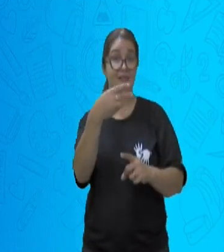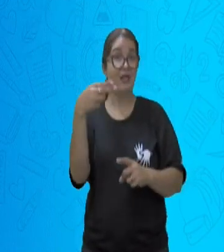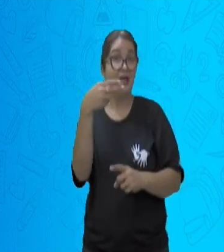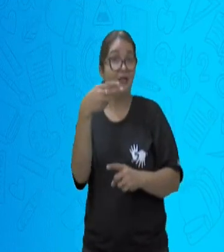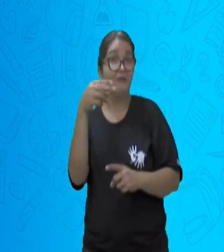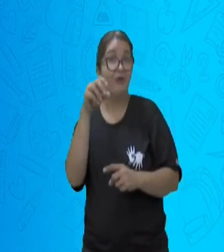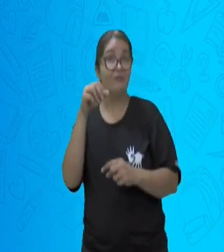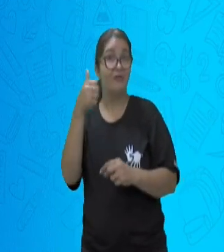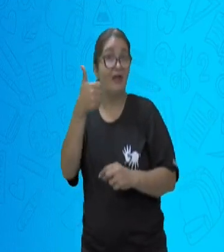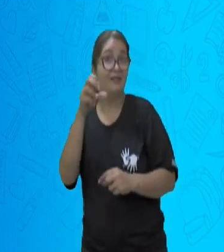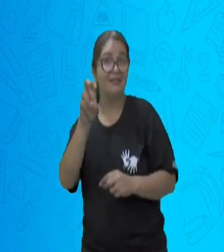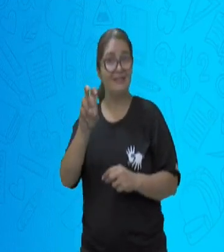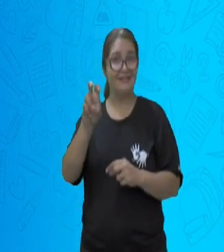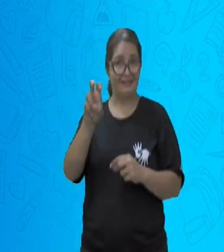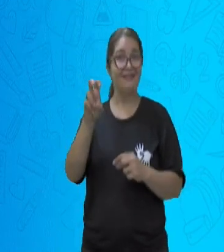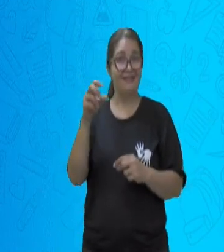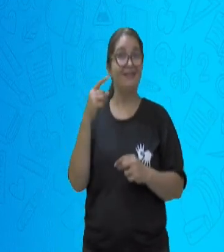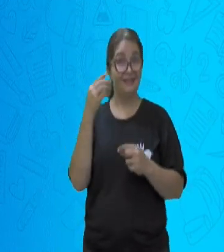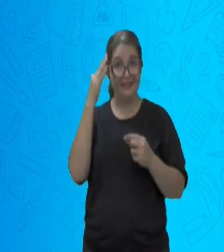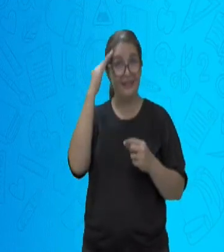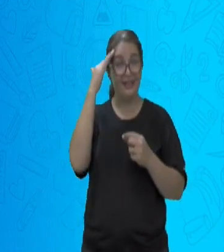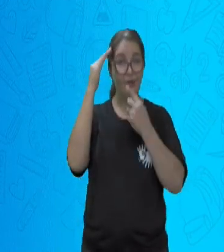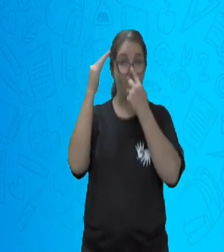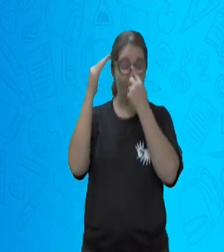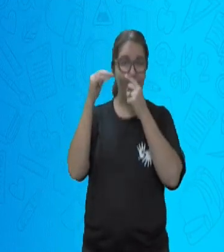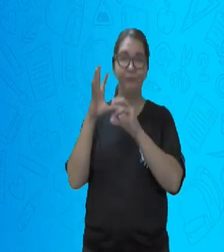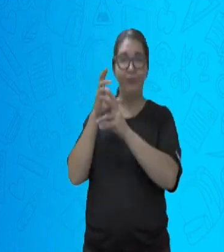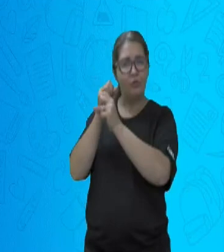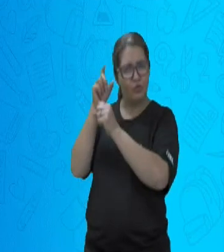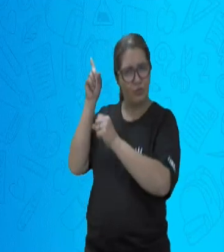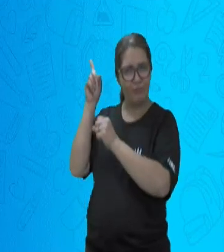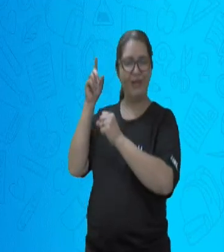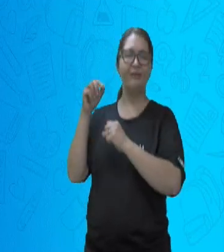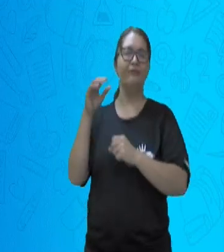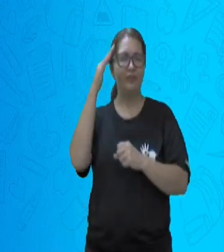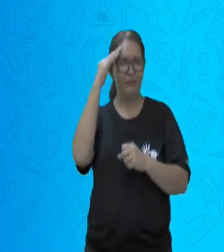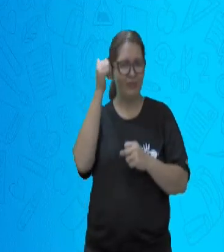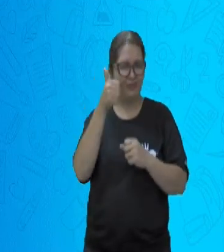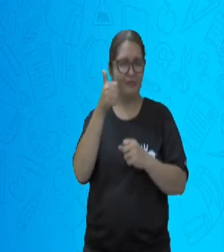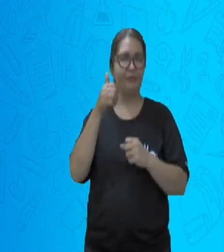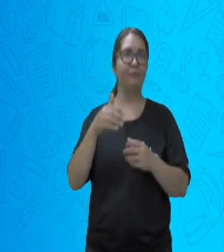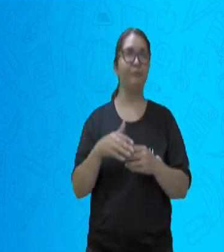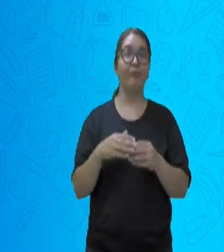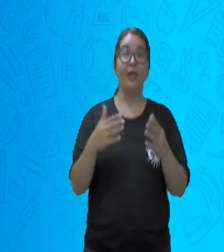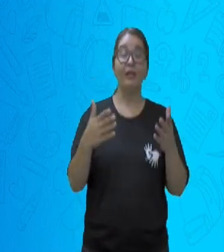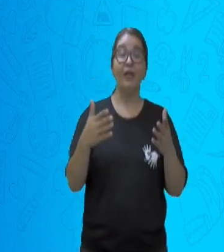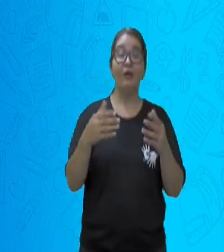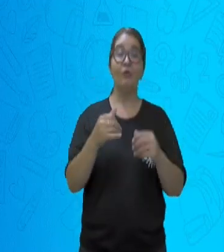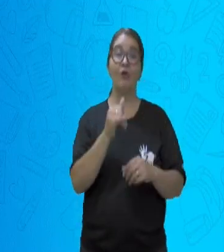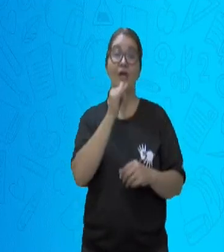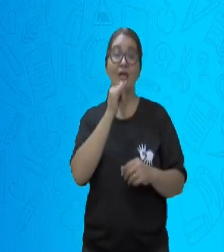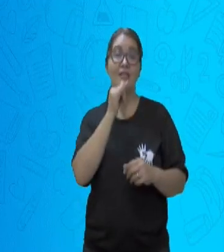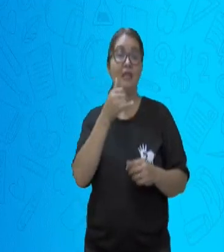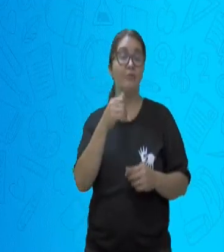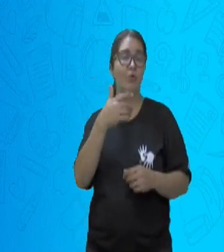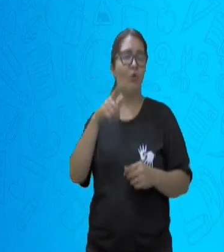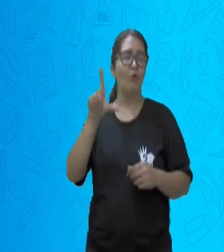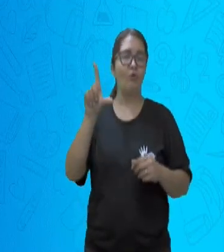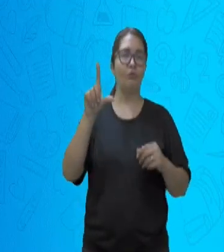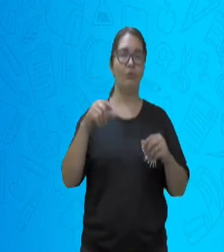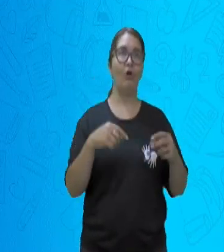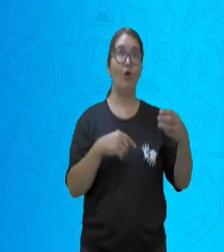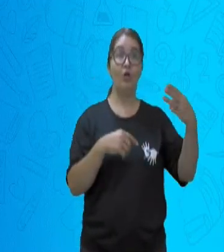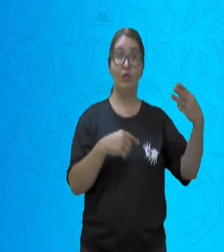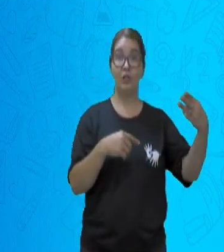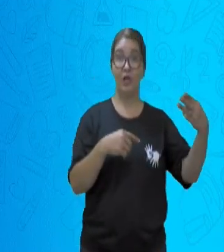aqui, vamos ter 15 balas. Vamos lá, outro exemplo. 3 vezes